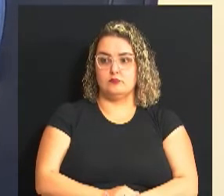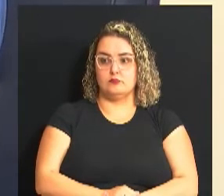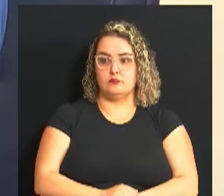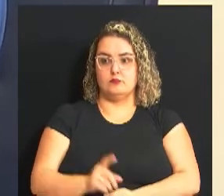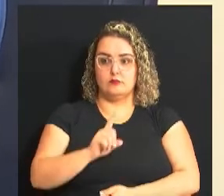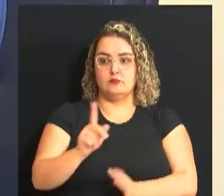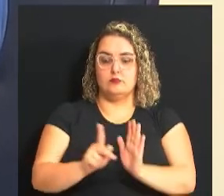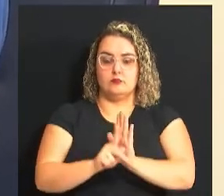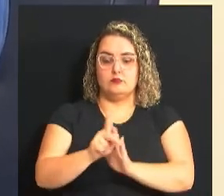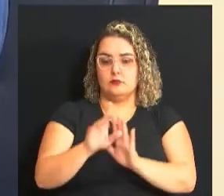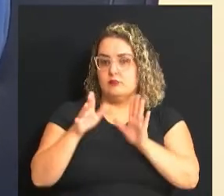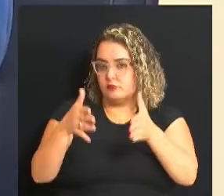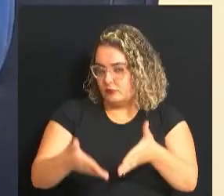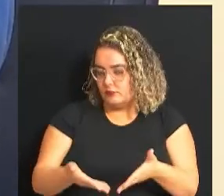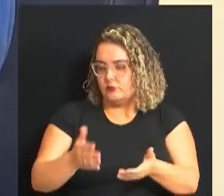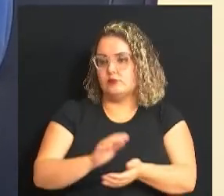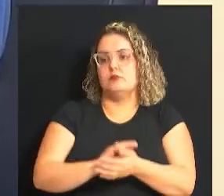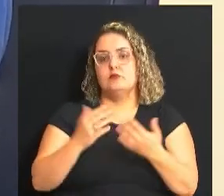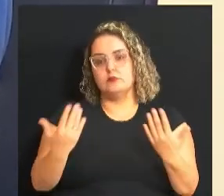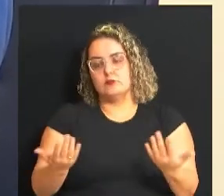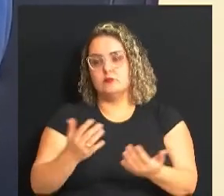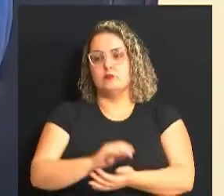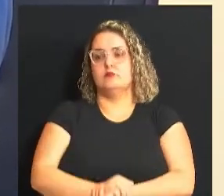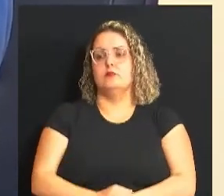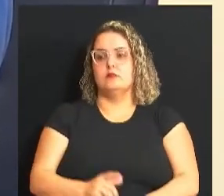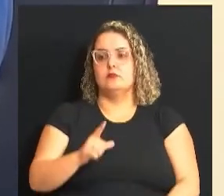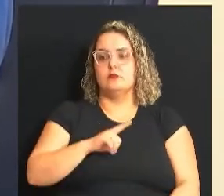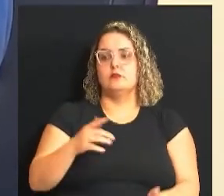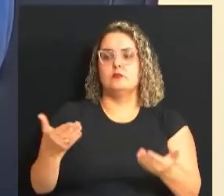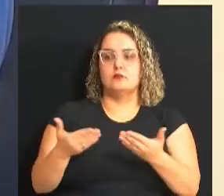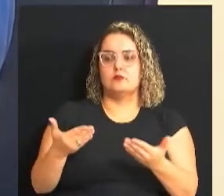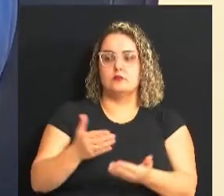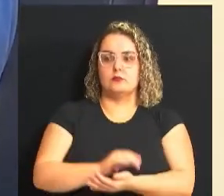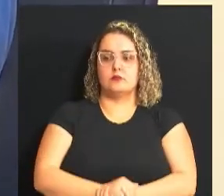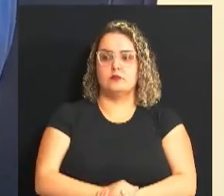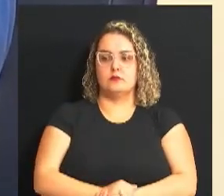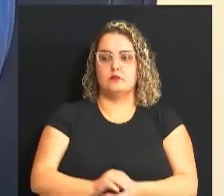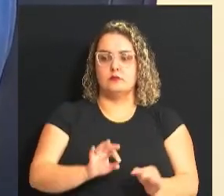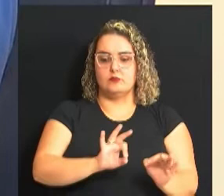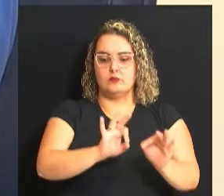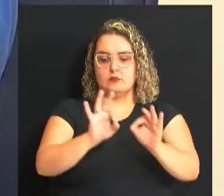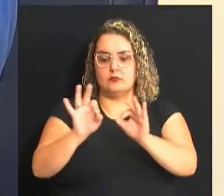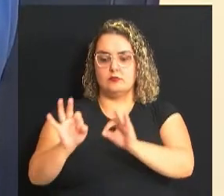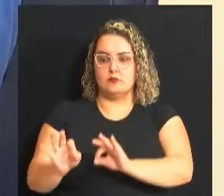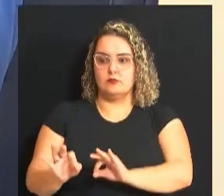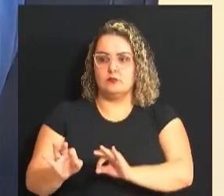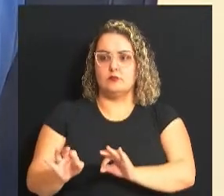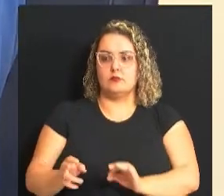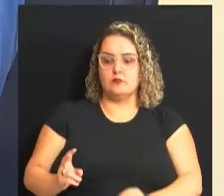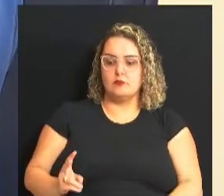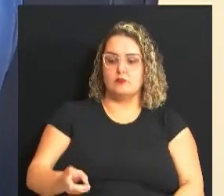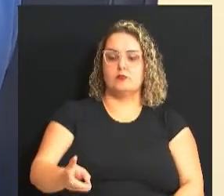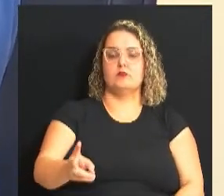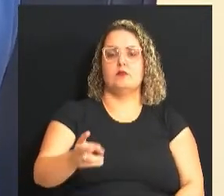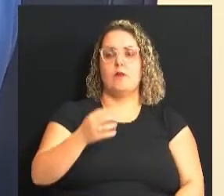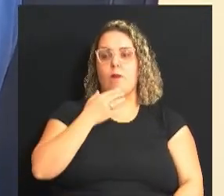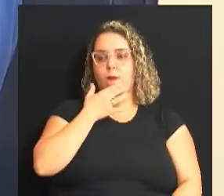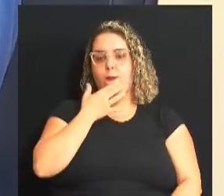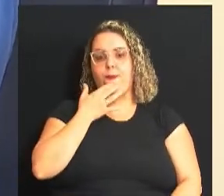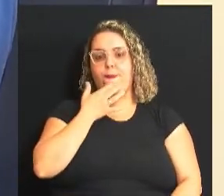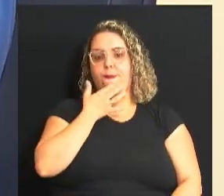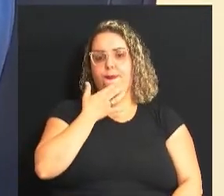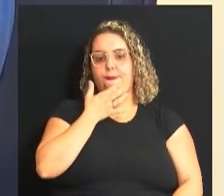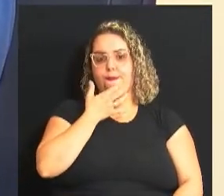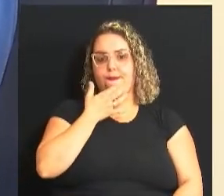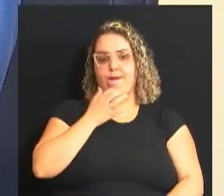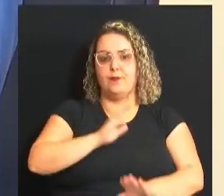projeto em si, existe hoje um acompanhamento permanente, né, da atuação